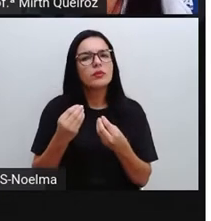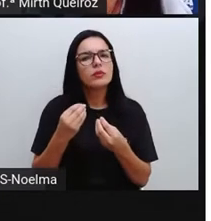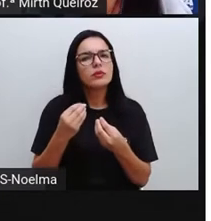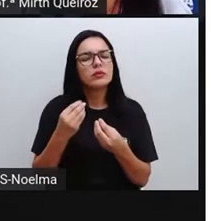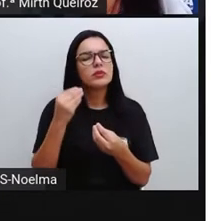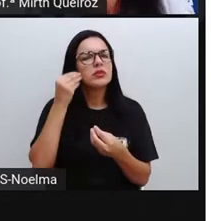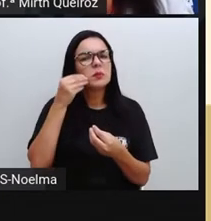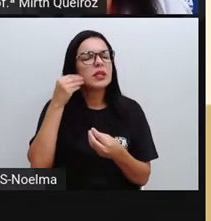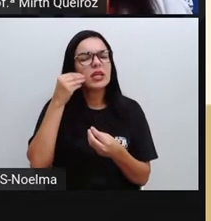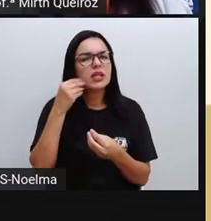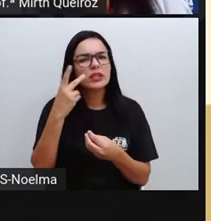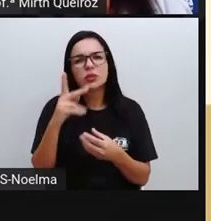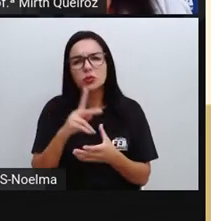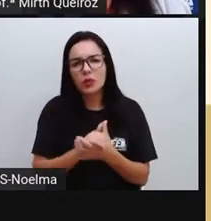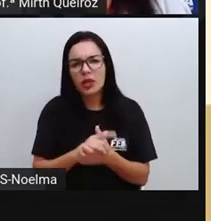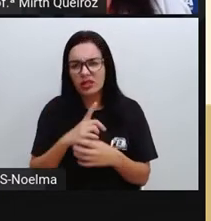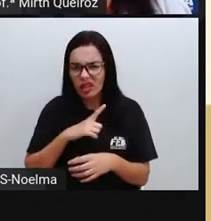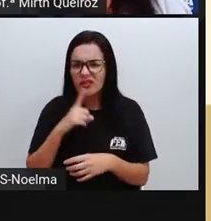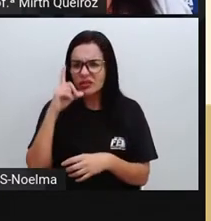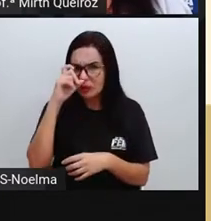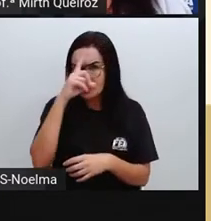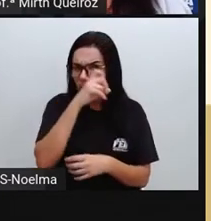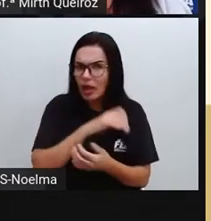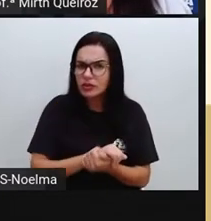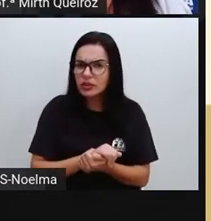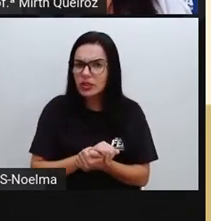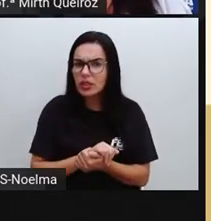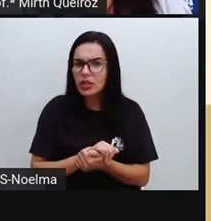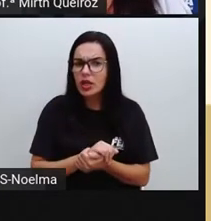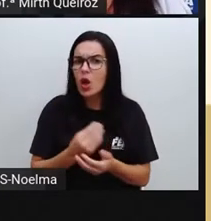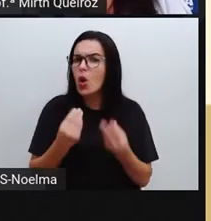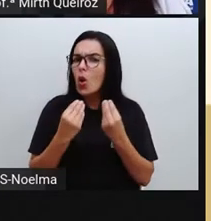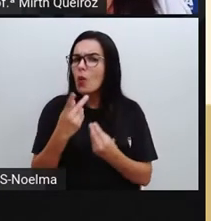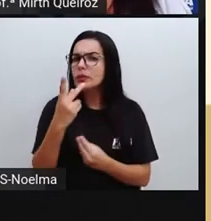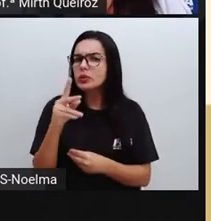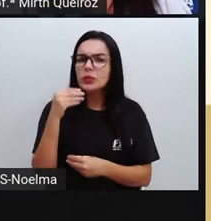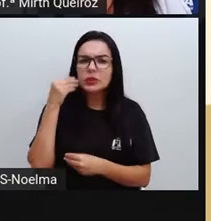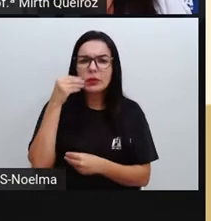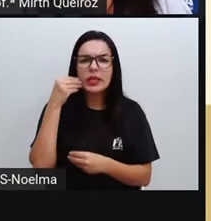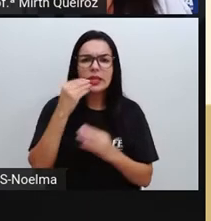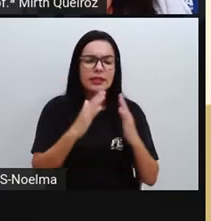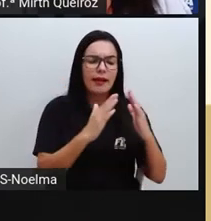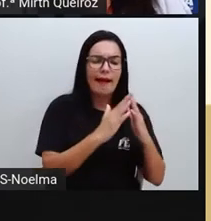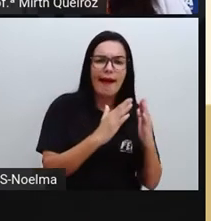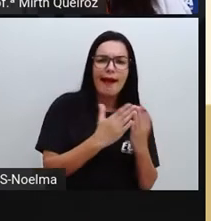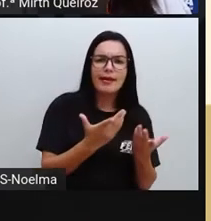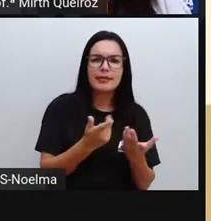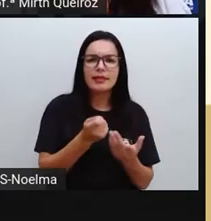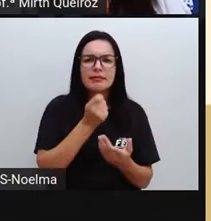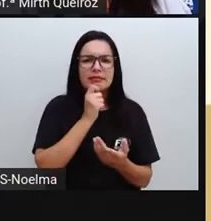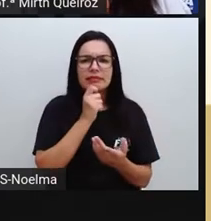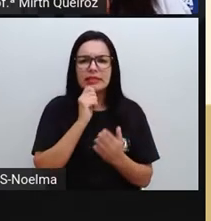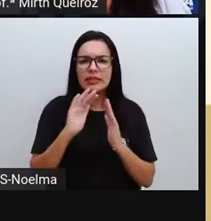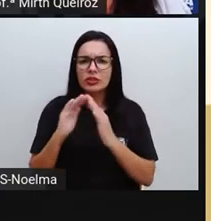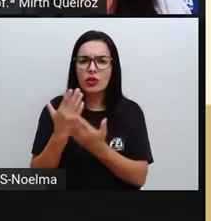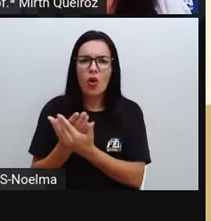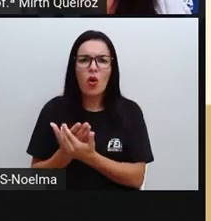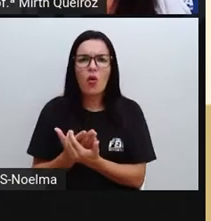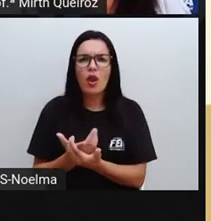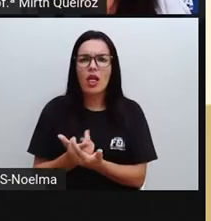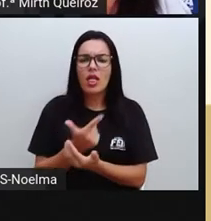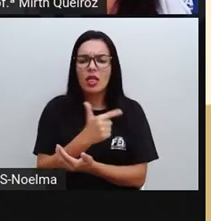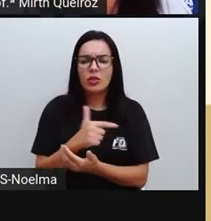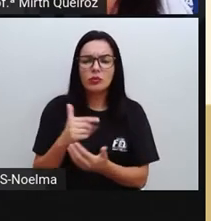para vocês? Vocês sentiram dificuldade? Como é que foi a experiência de vocês sem a escola e sem estudar? Porque